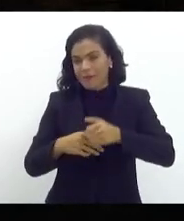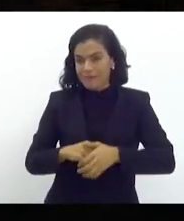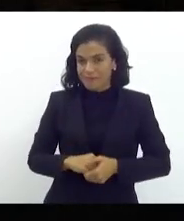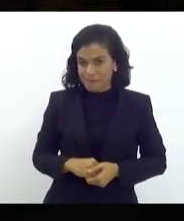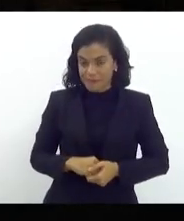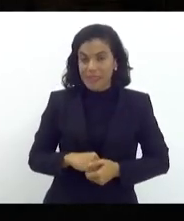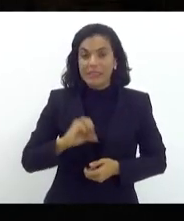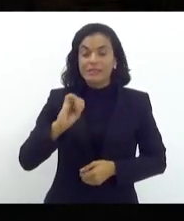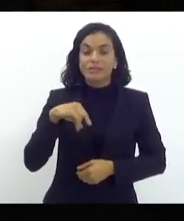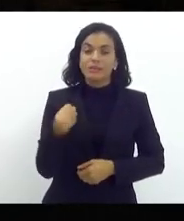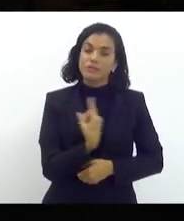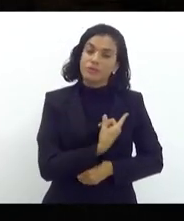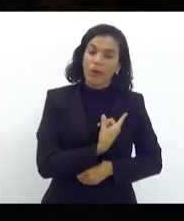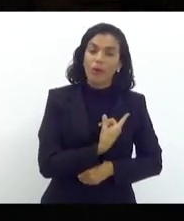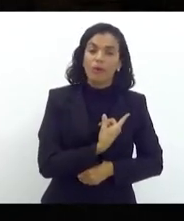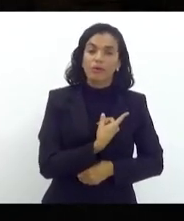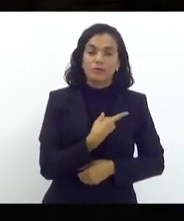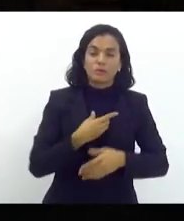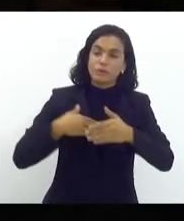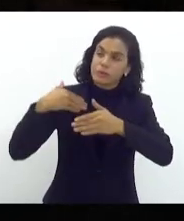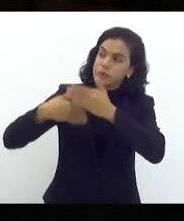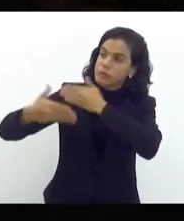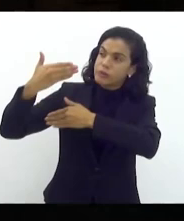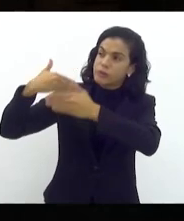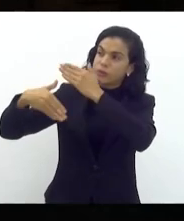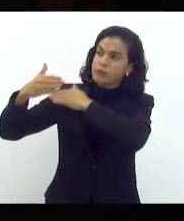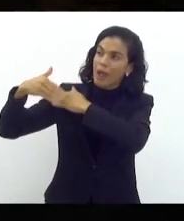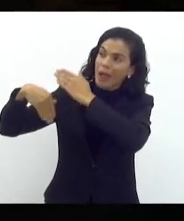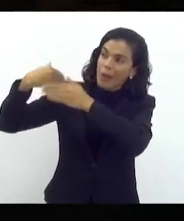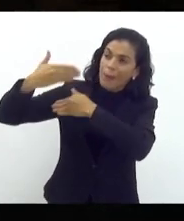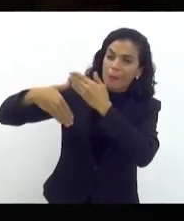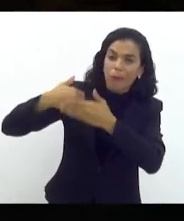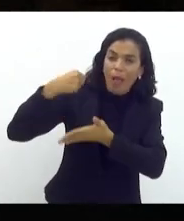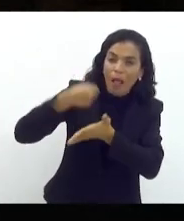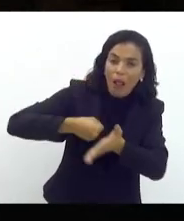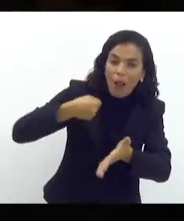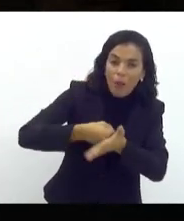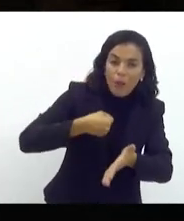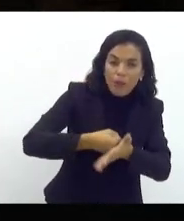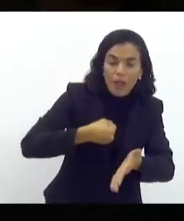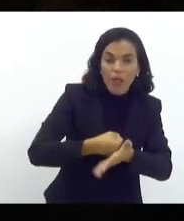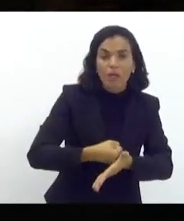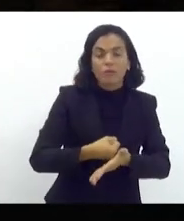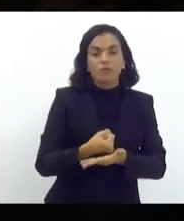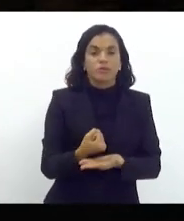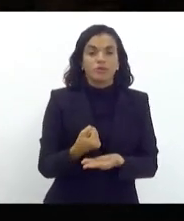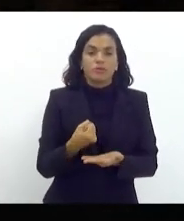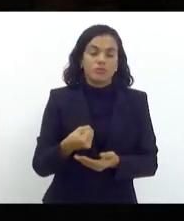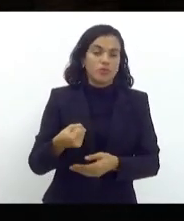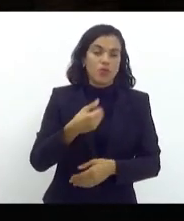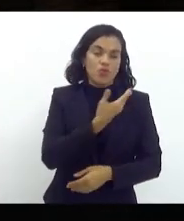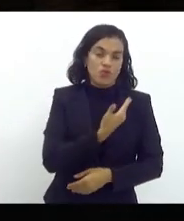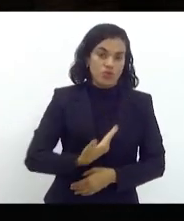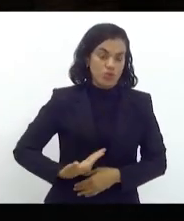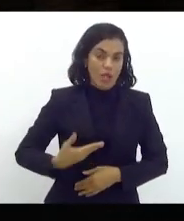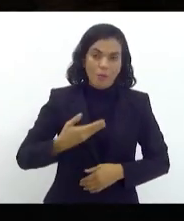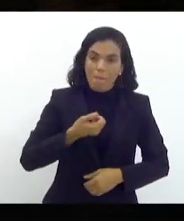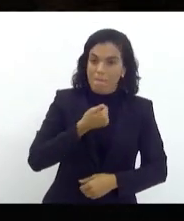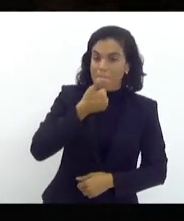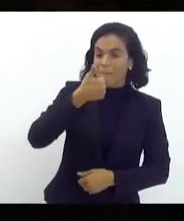se nós historicamente lutamos para um Estado de bem-estar